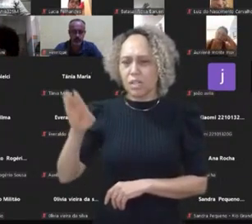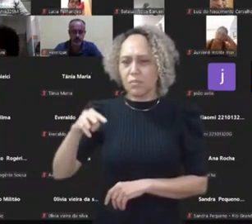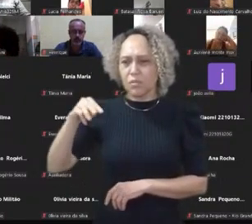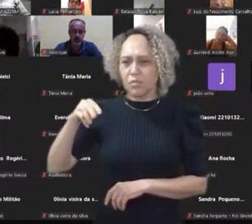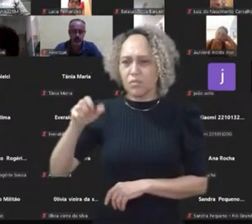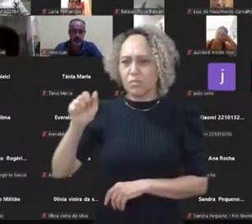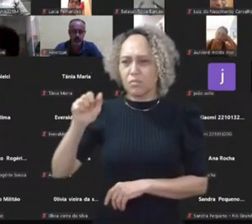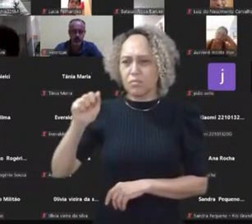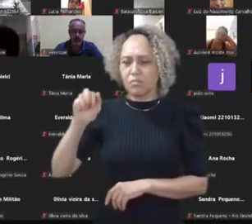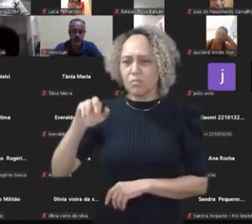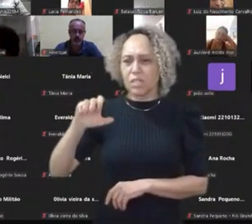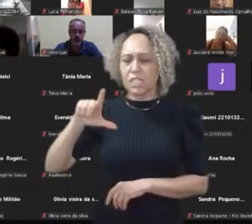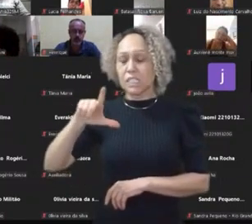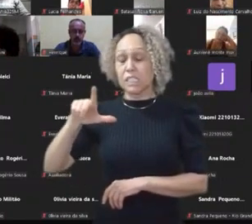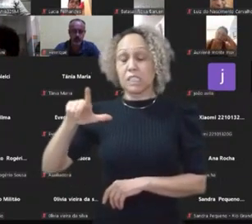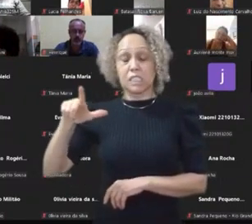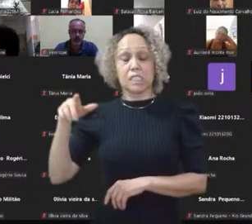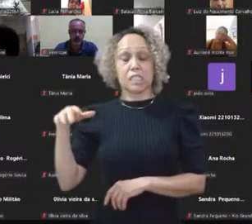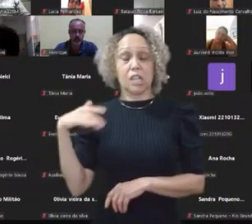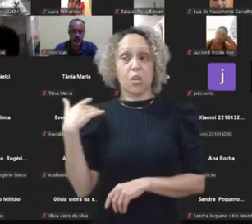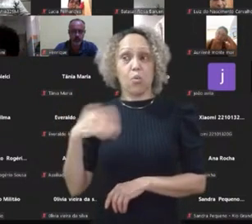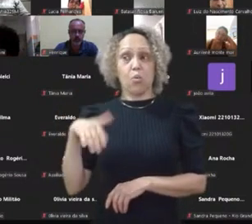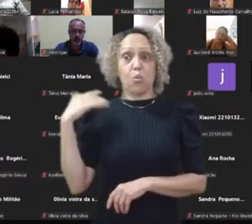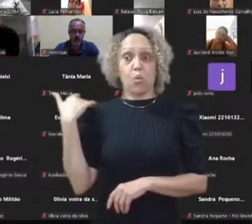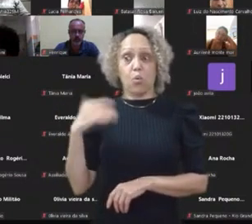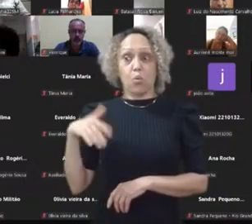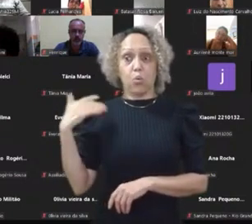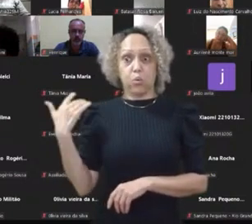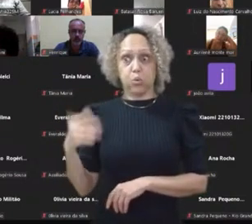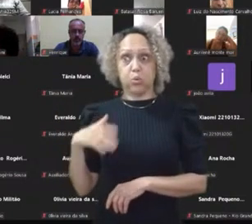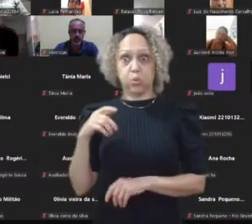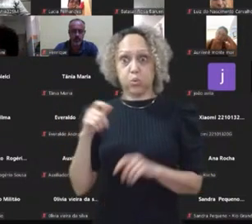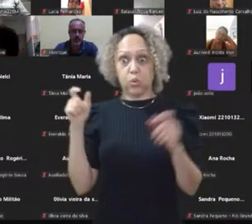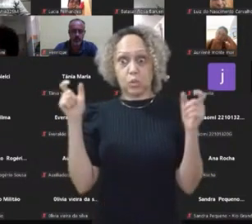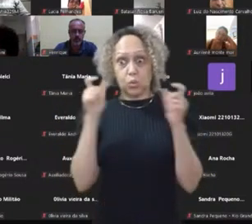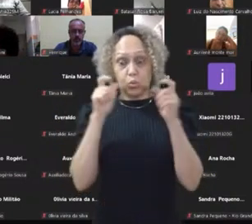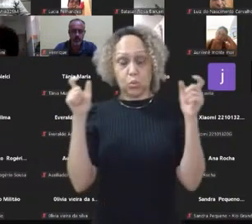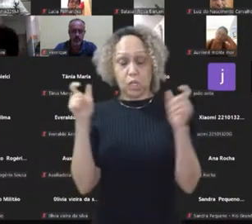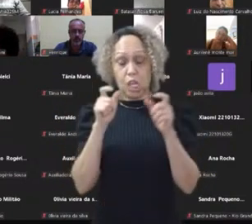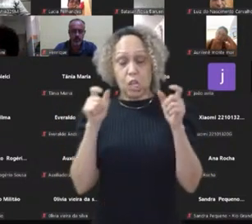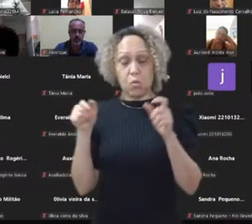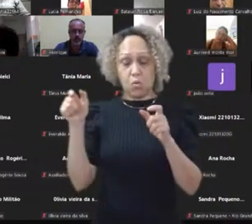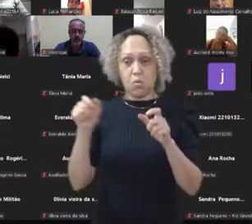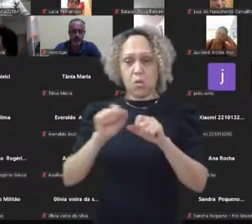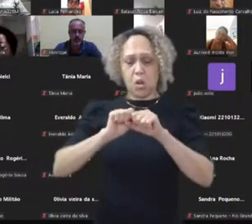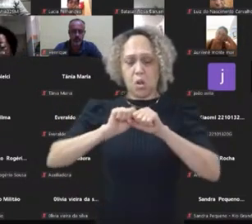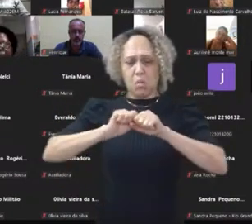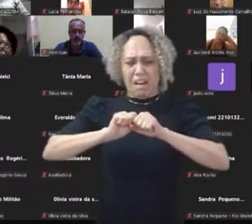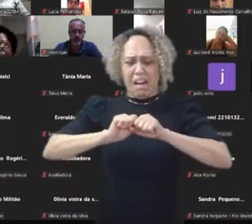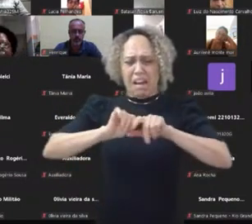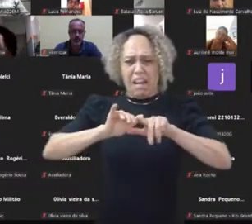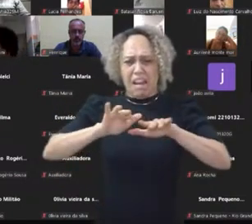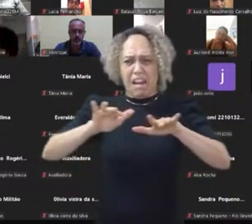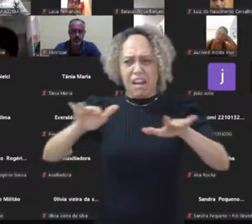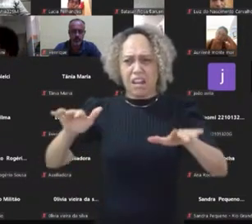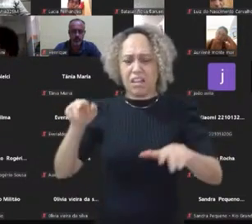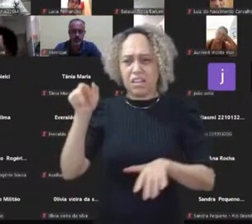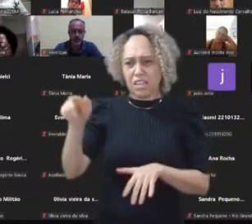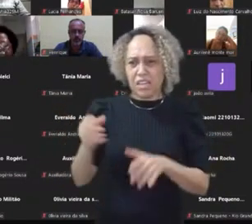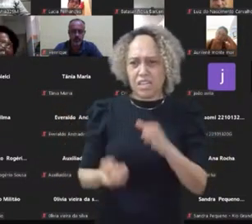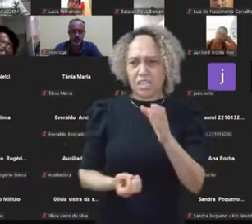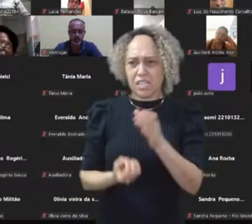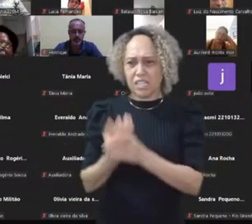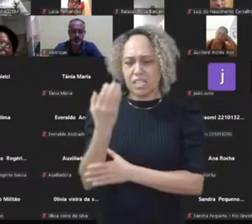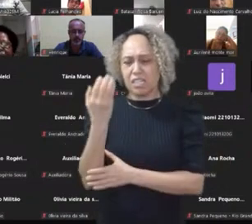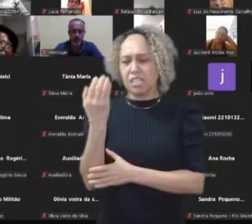nível uma coisa um tsunami foi uma coisa assustadora que aconteceu aqui com Pablo Marçal e uma das coisas que eles faziam era esse tipo de coisa de criação de contas